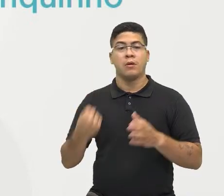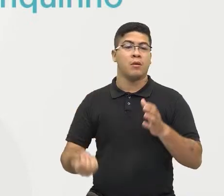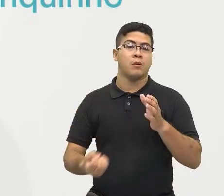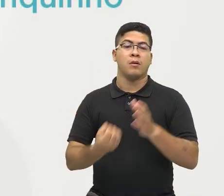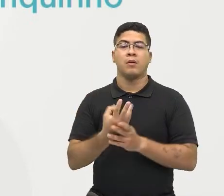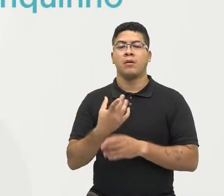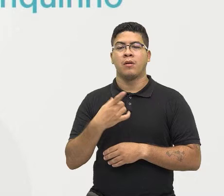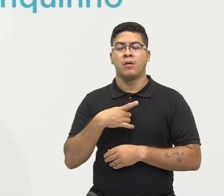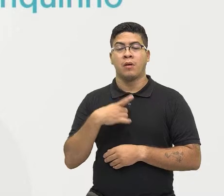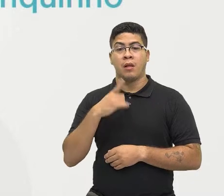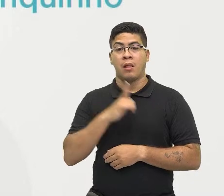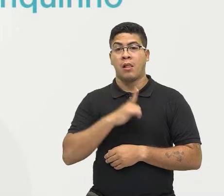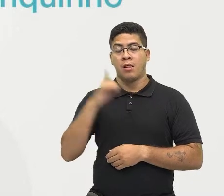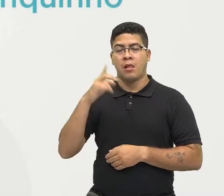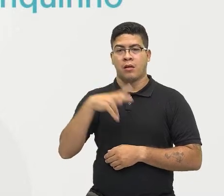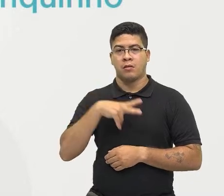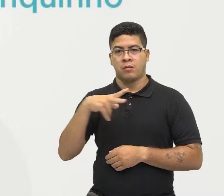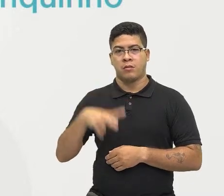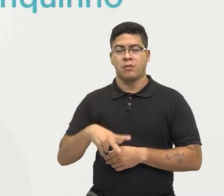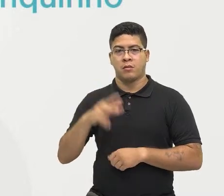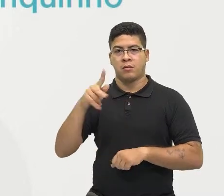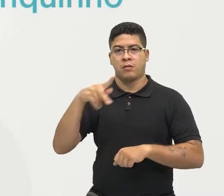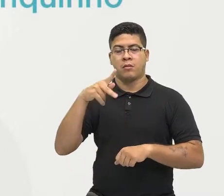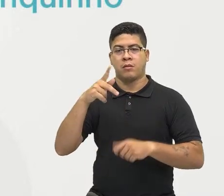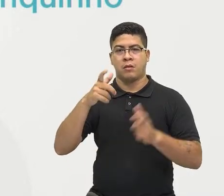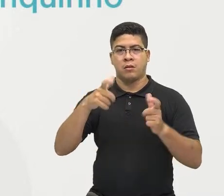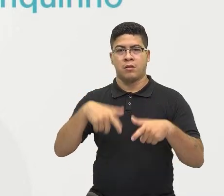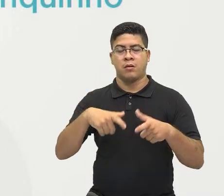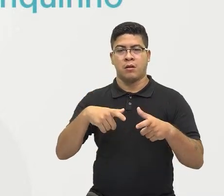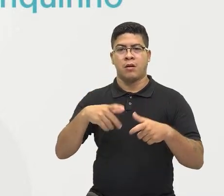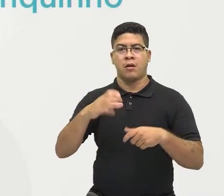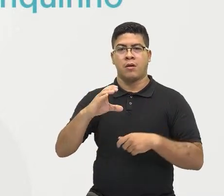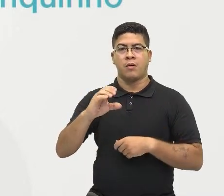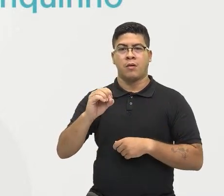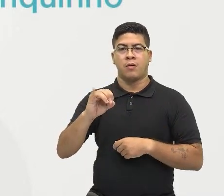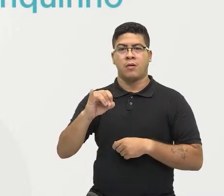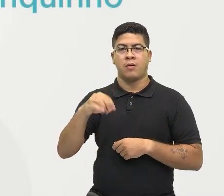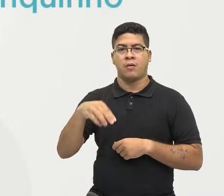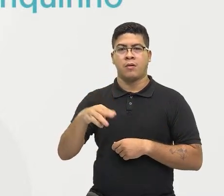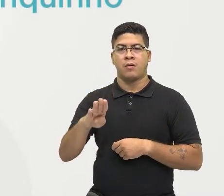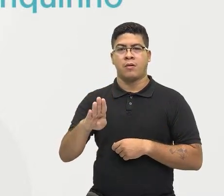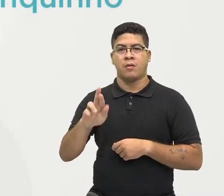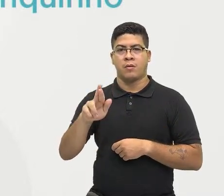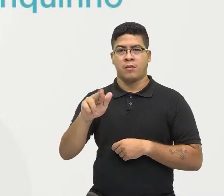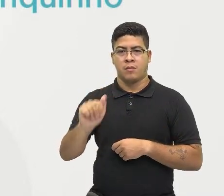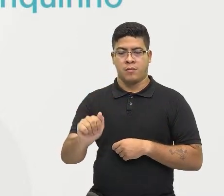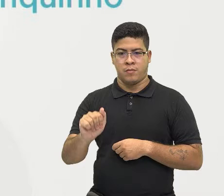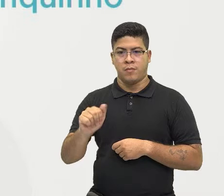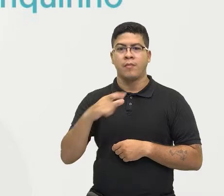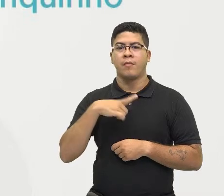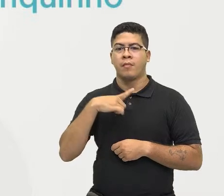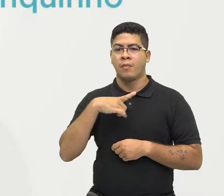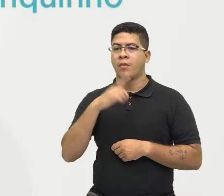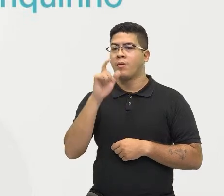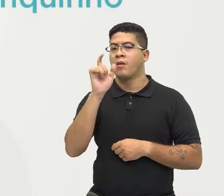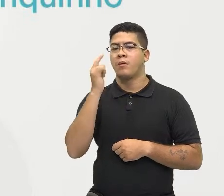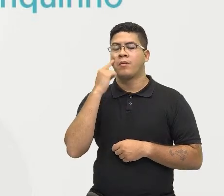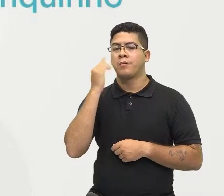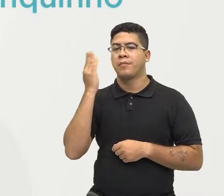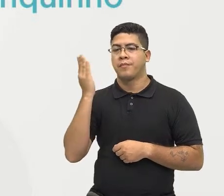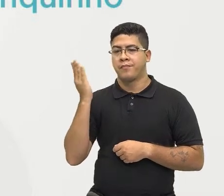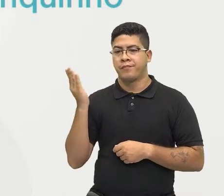em Coimbra da revista Presença, folha Arte Crítica, por José Régio, João